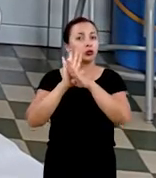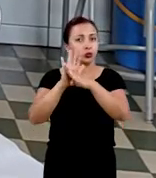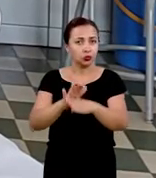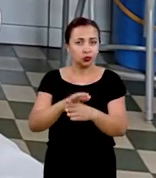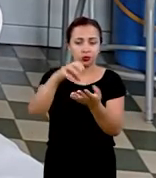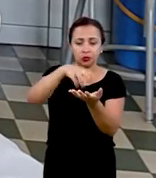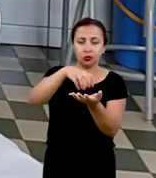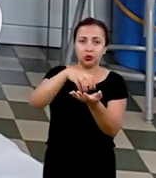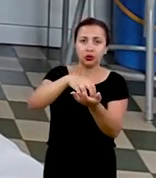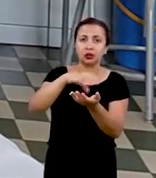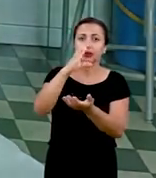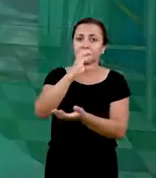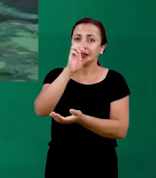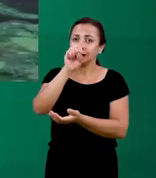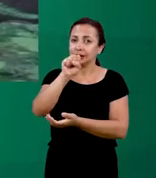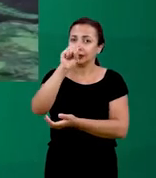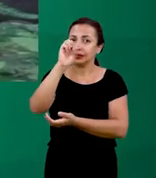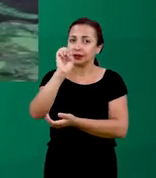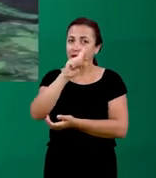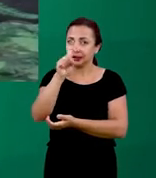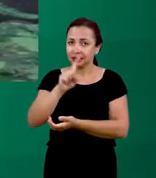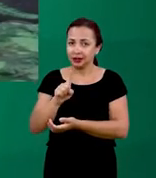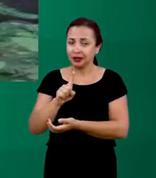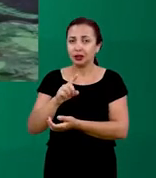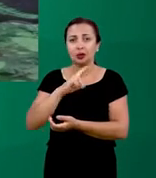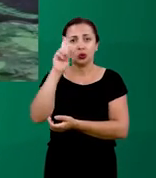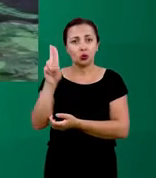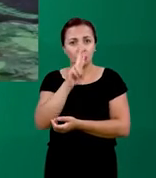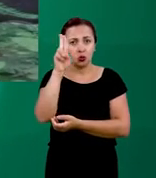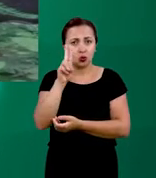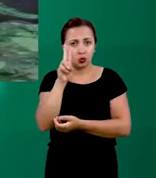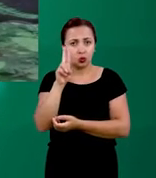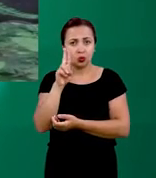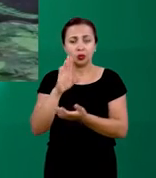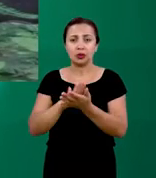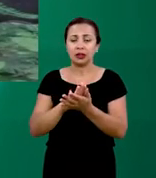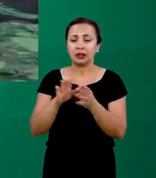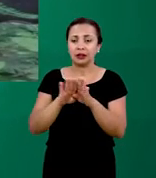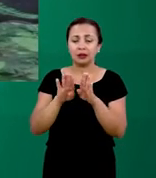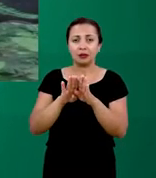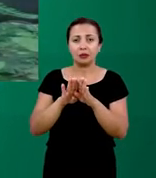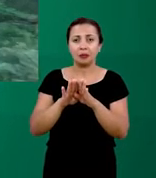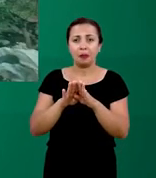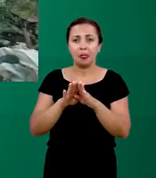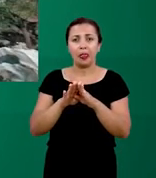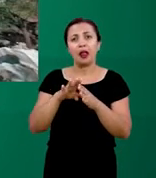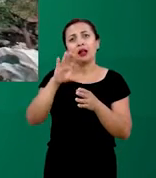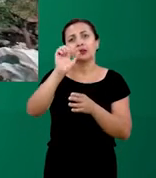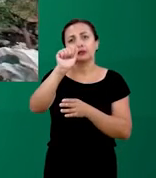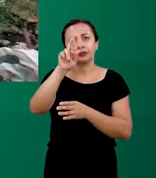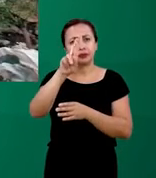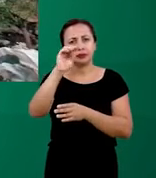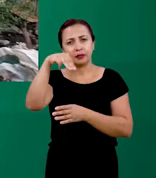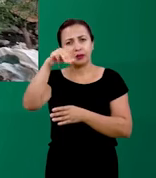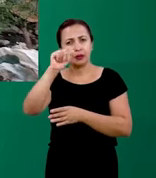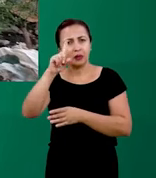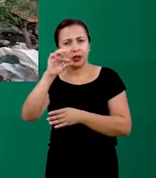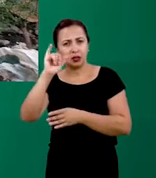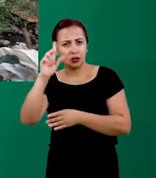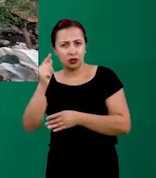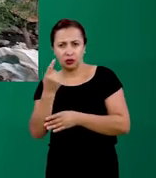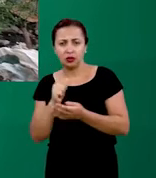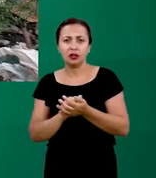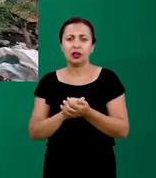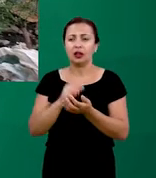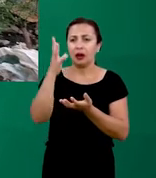de Zoonose, o CCZ. Utilizamos armadilhas, essas armadilhas eram postas nas residências durante a noite, ficavam